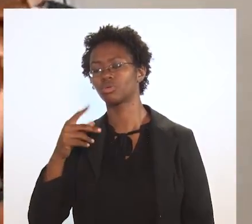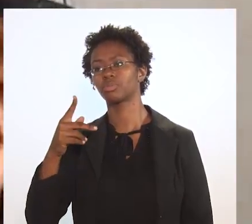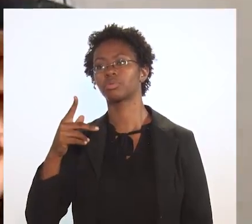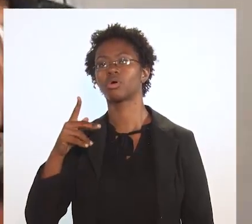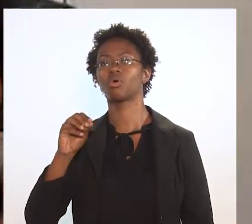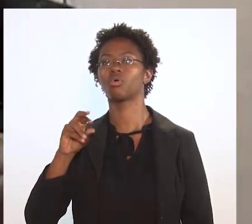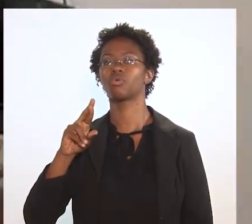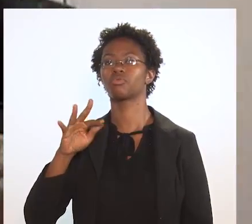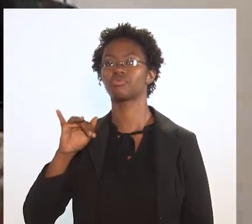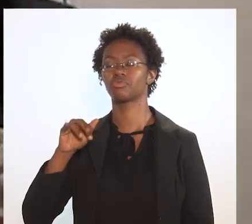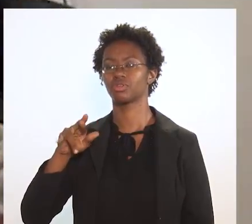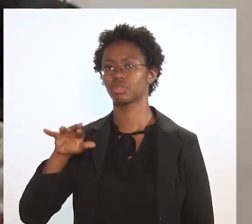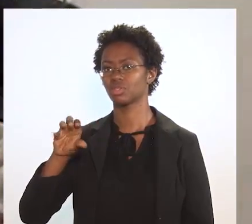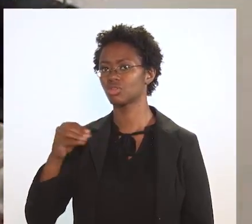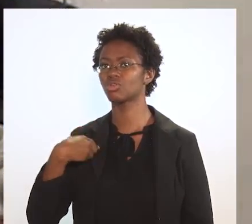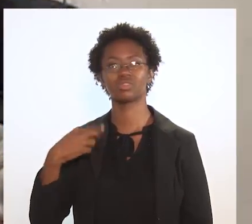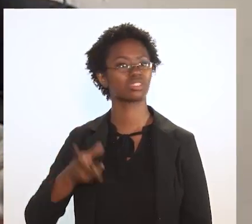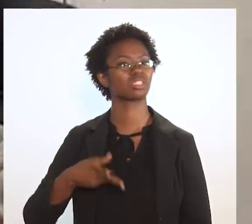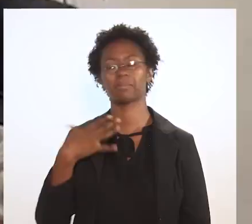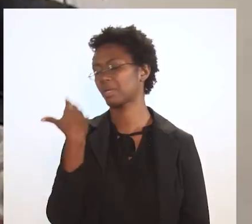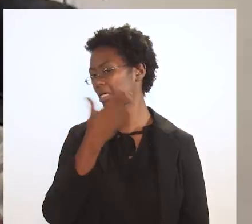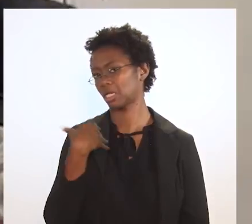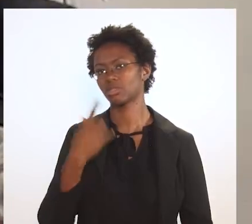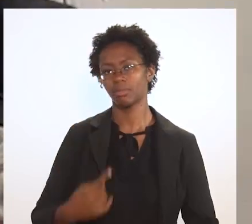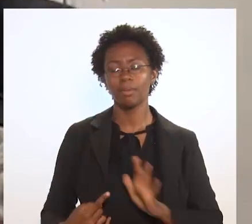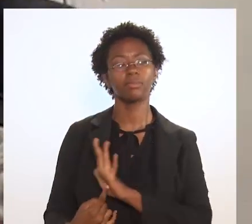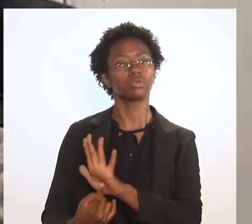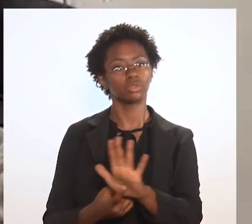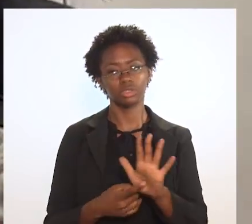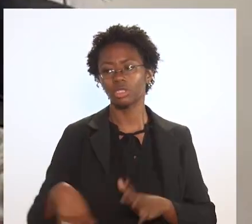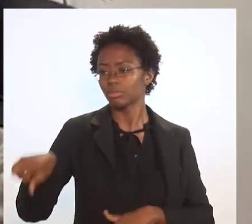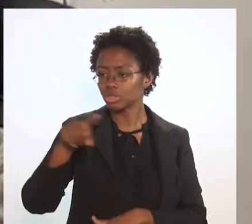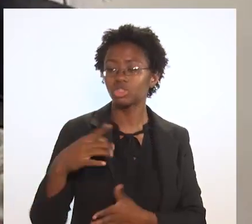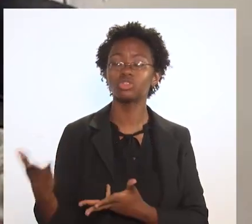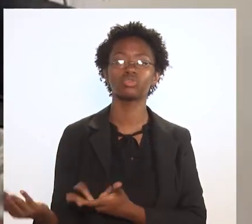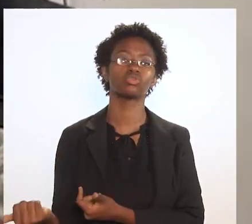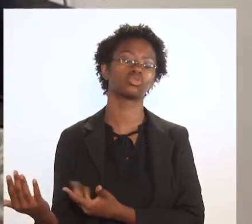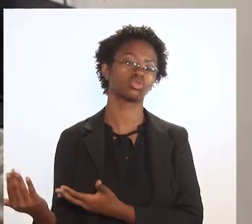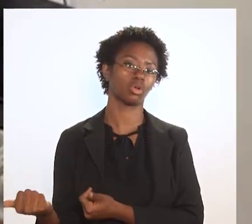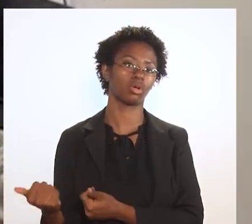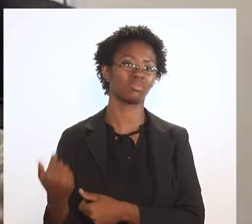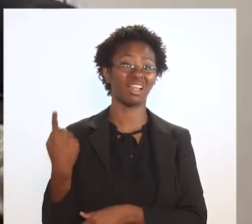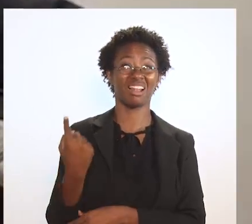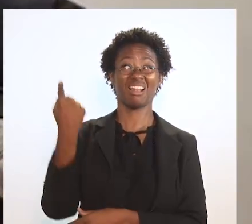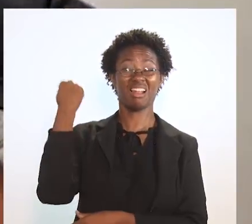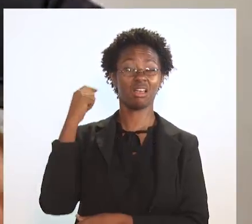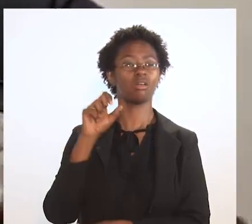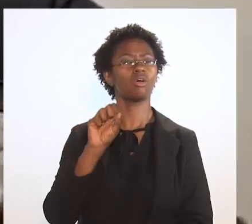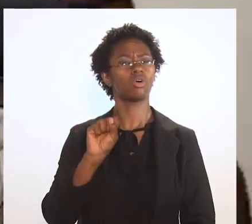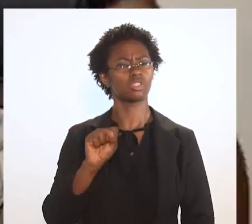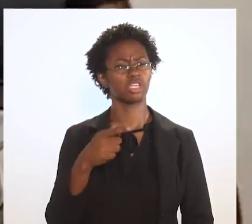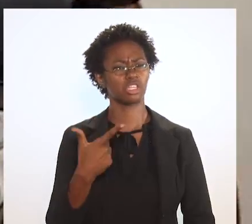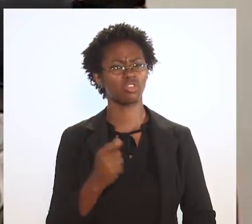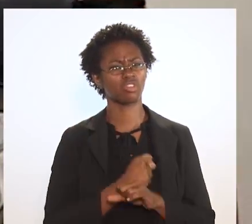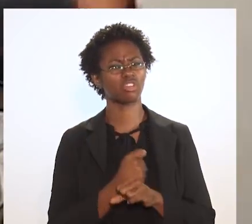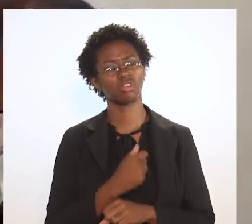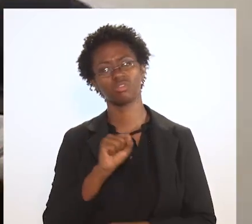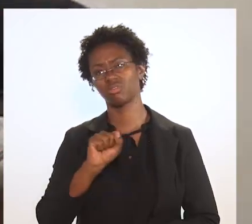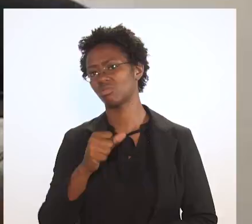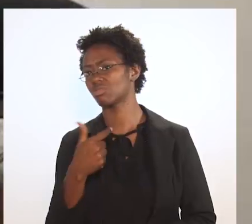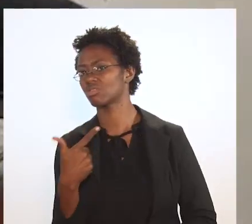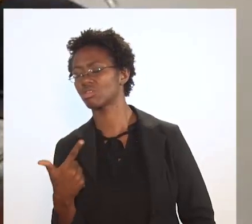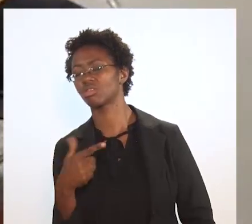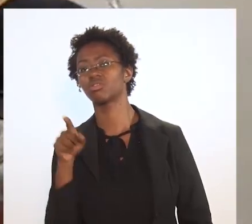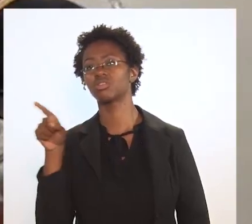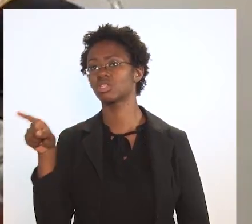né? O nosso AGP. Eu sempre canto, parceiro. Sempre canto para mostrar para a rapaziada que em 82